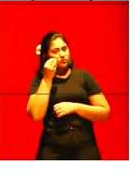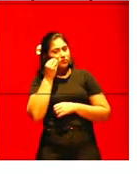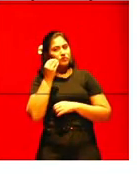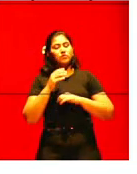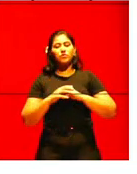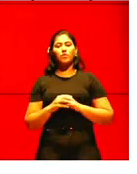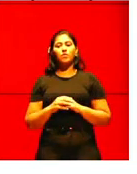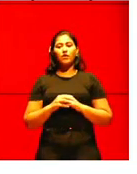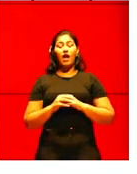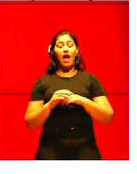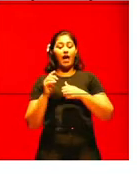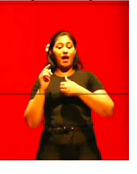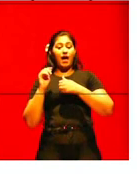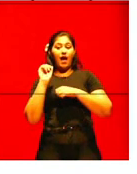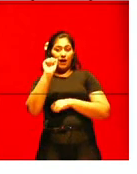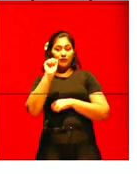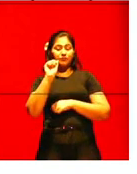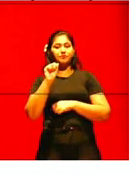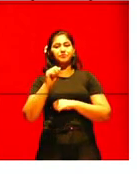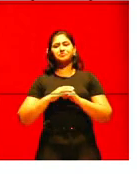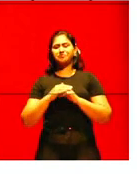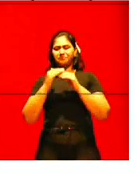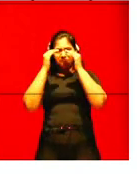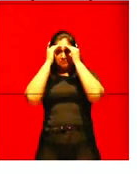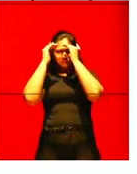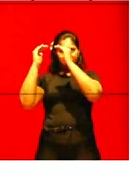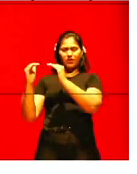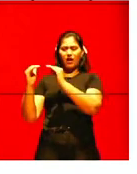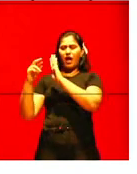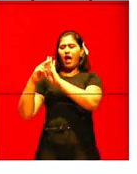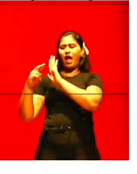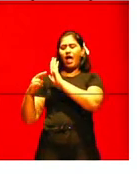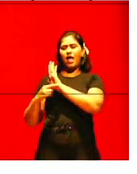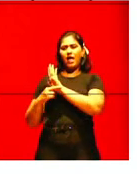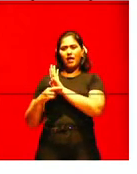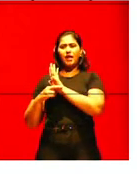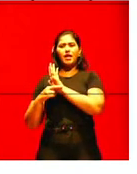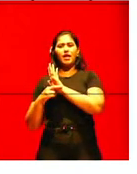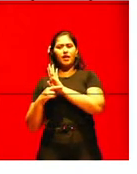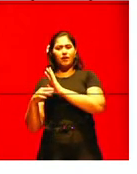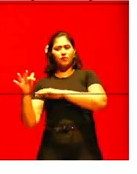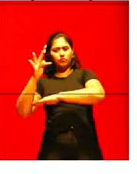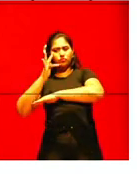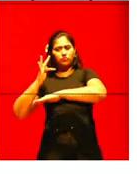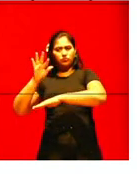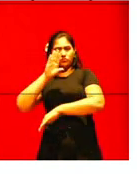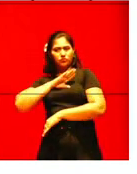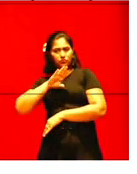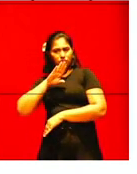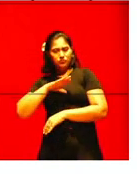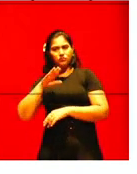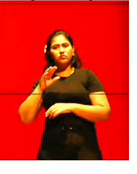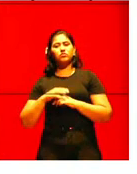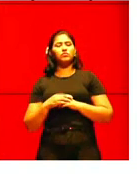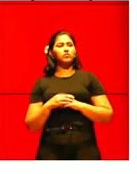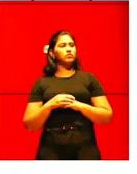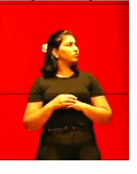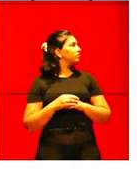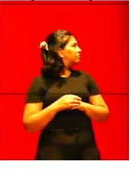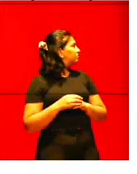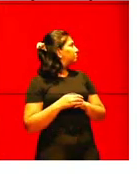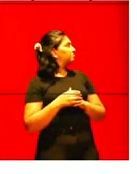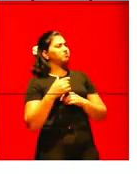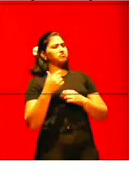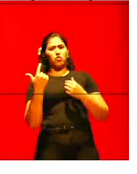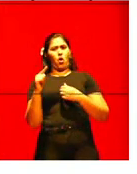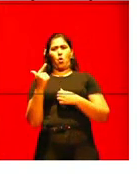atesta-se o, letra A, desobediência à norma padrão requerida em ambientes urbanos, inadequação linguística das